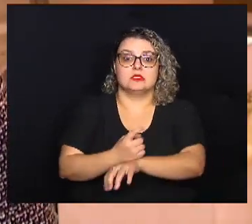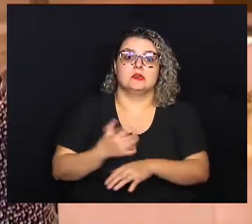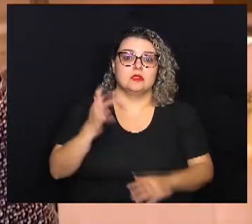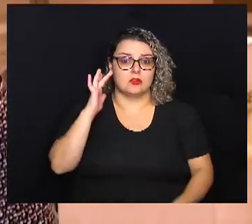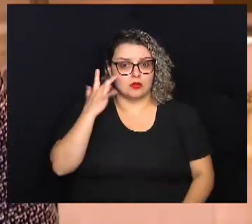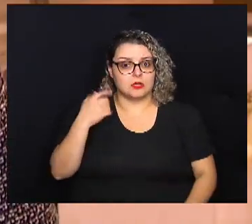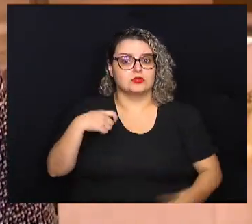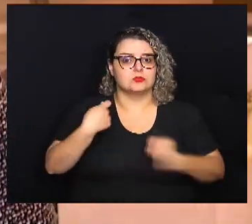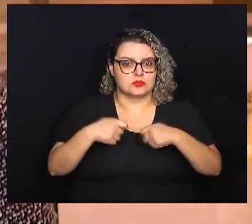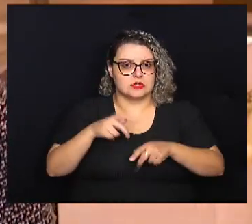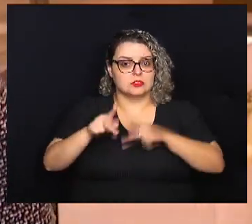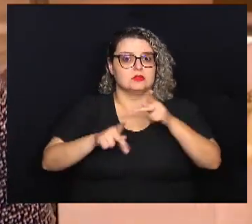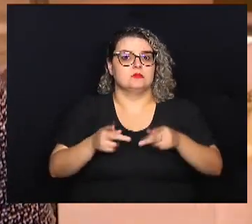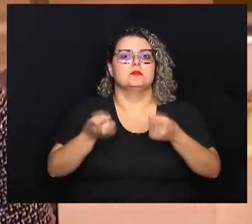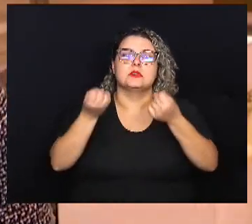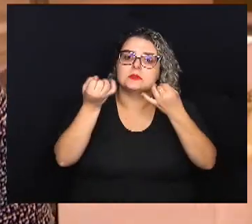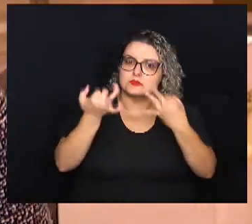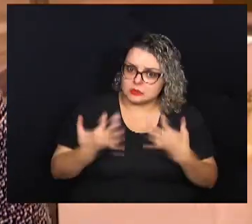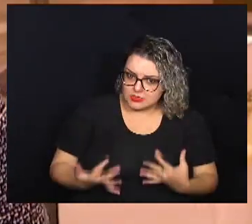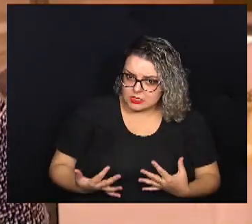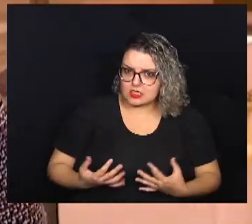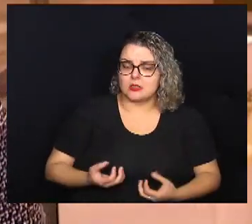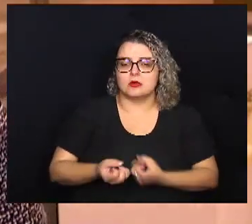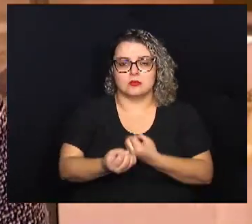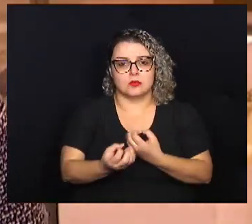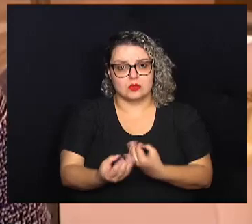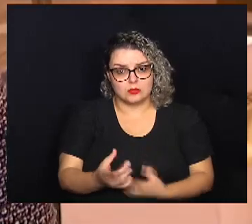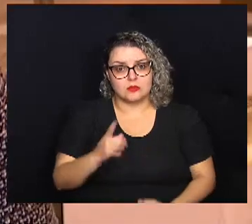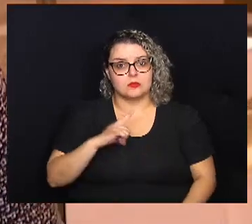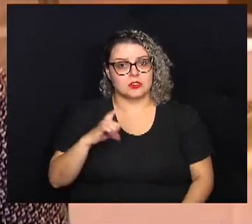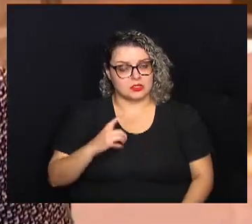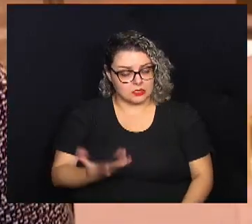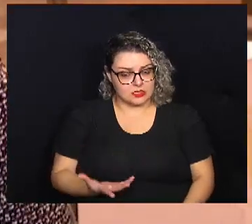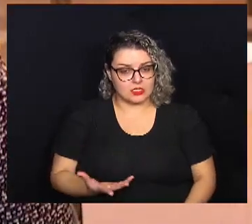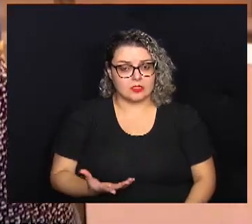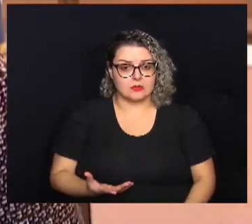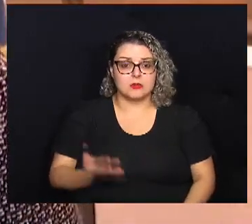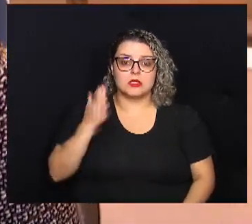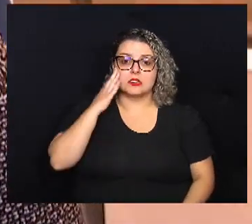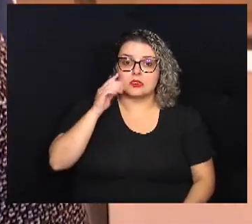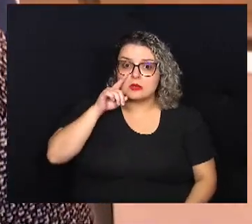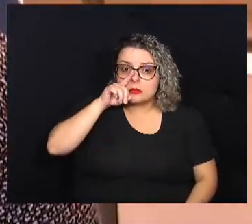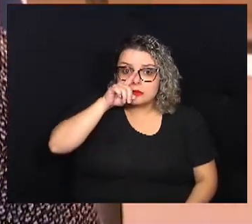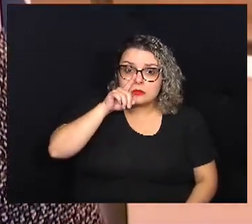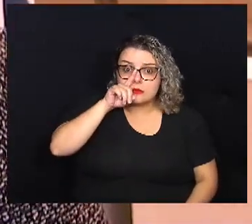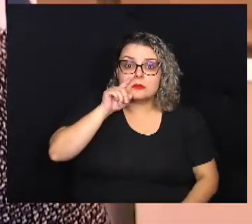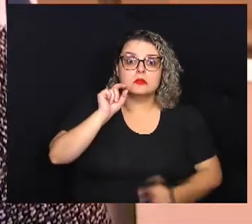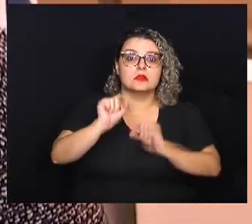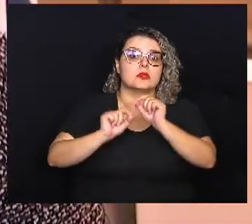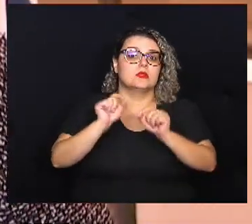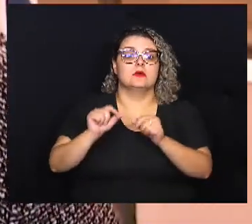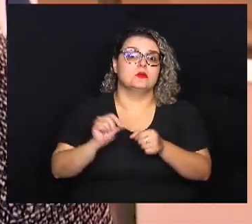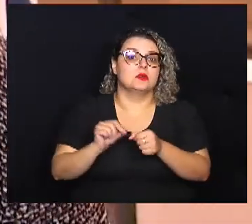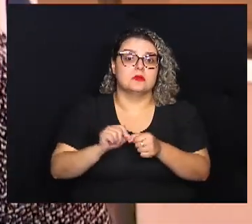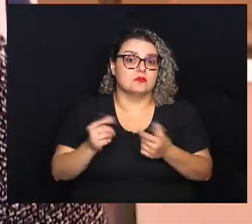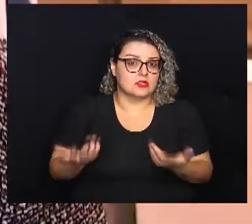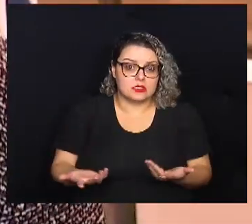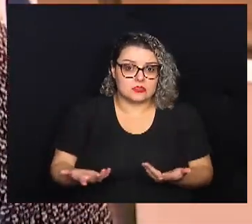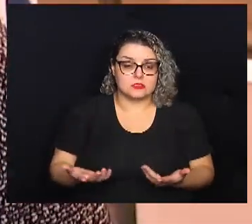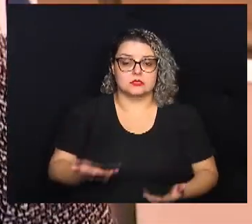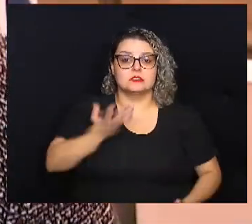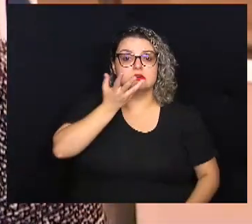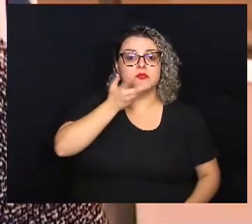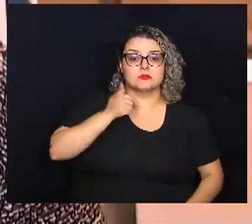uma população muito bem orientada, muito bem informada para saber o perigo que é e o que tem que fazer. Se uma